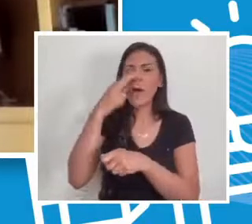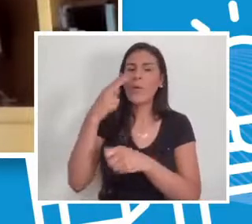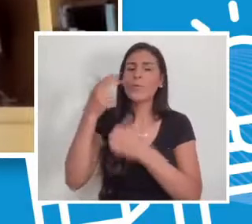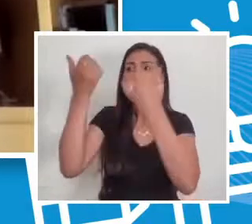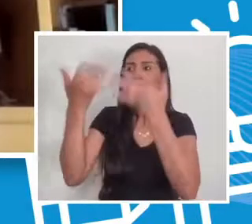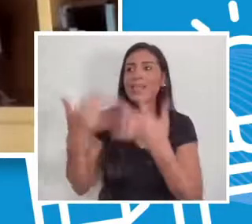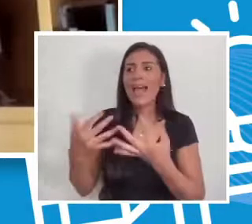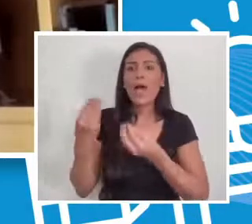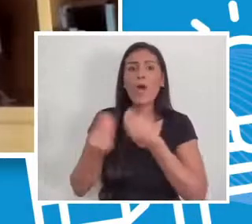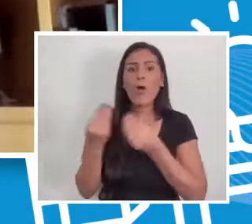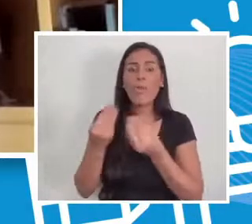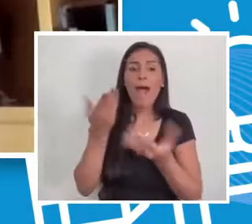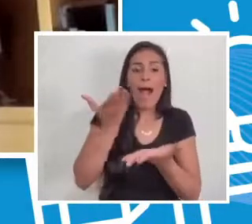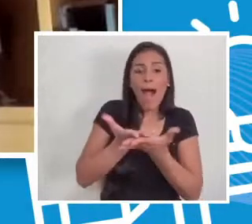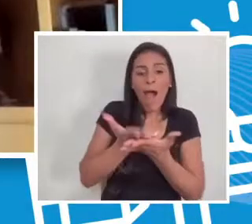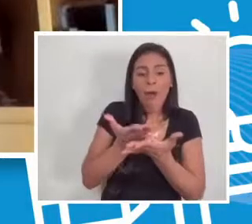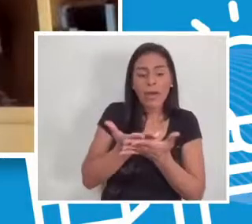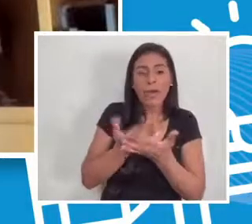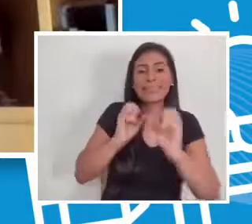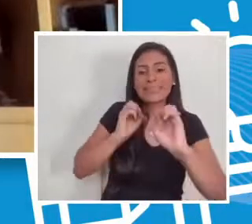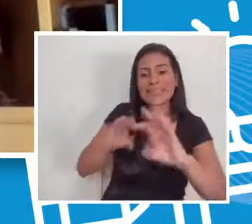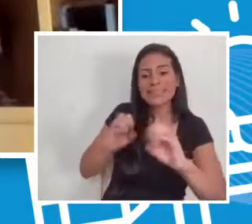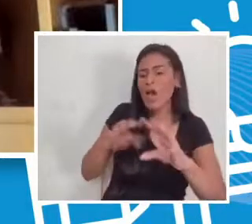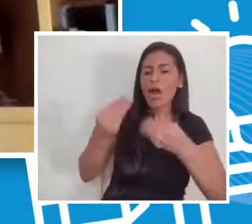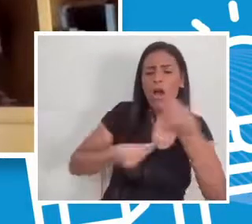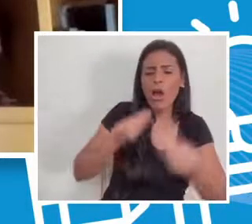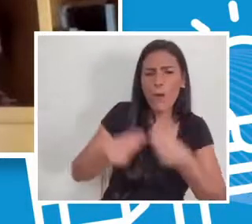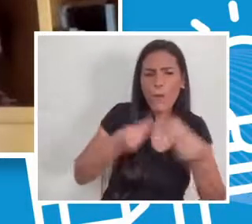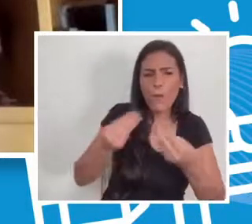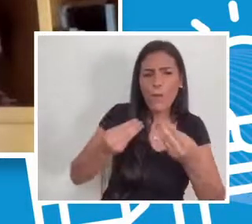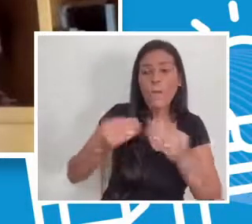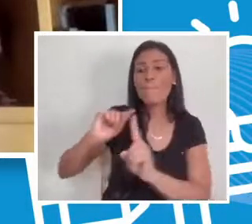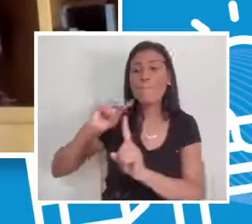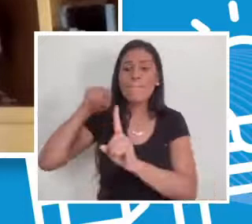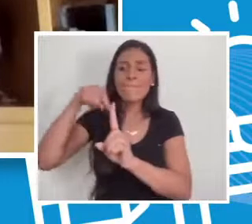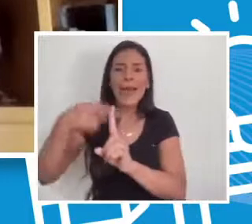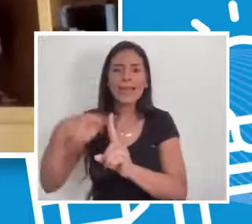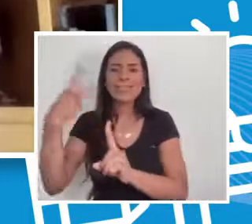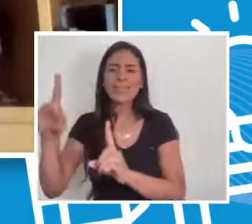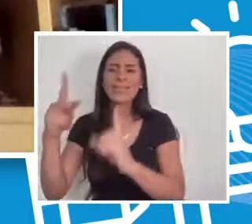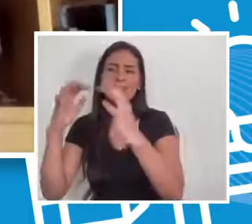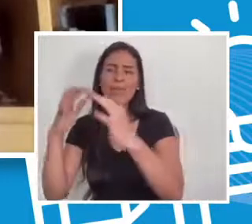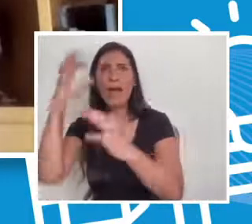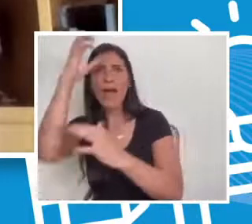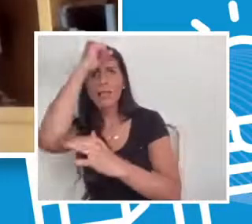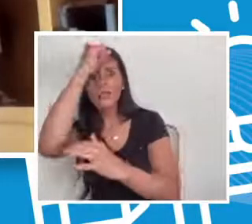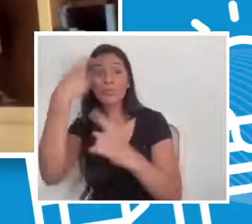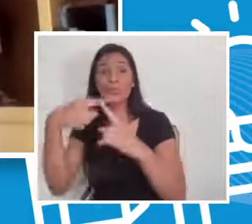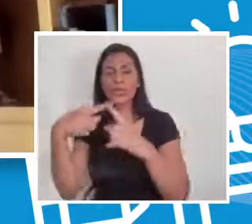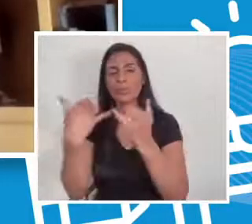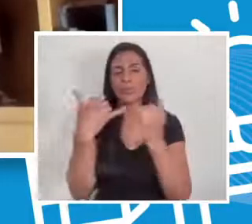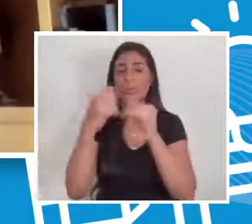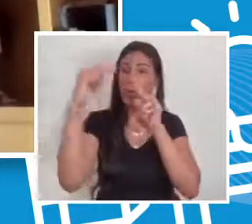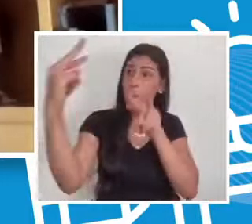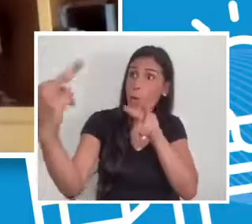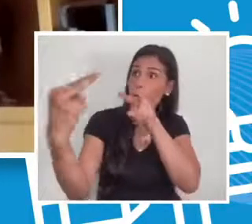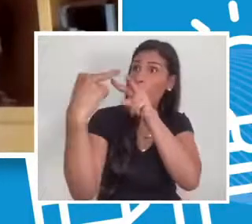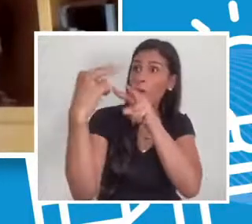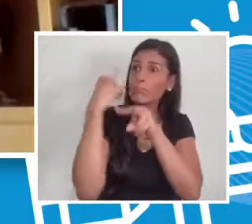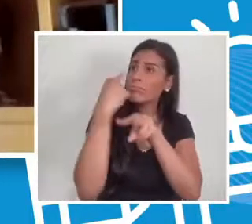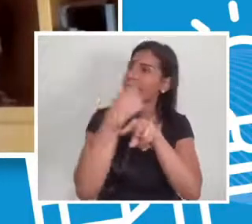de como o cérebro aprende. Então, o olho no olho é muito importante, mas não é necessariamente que eu vá aprender por